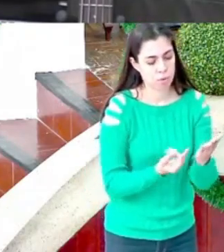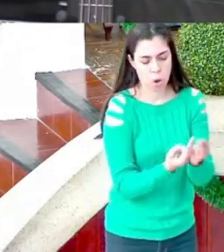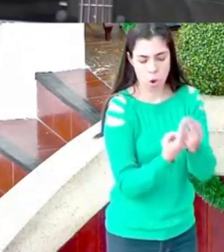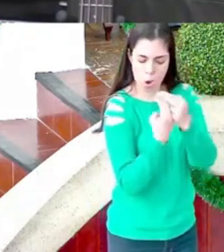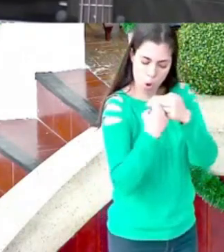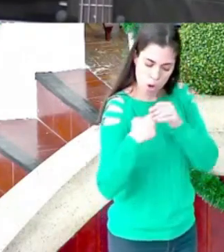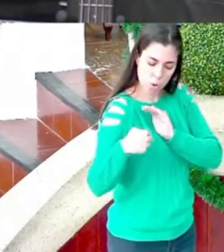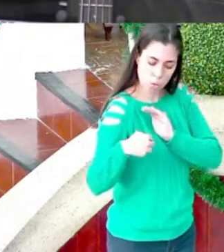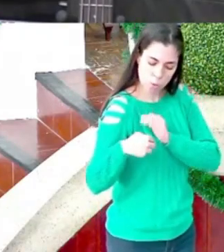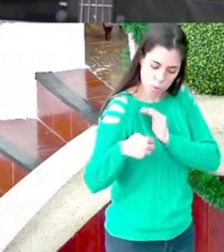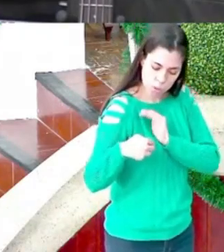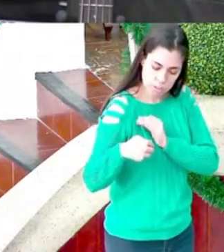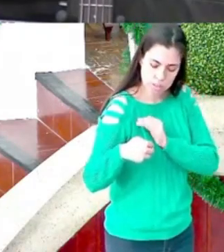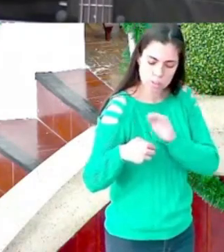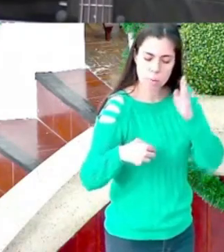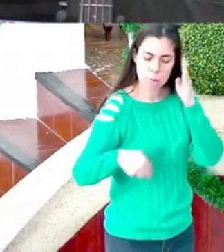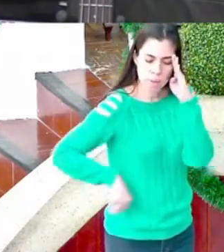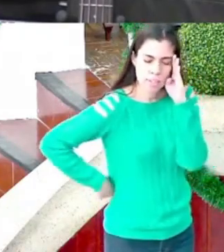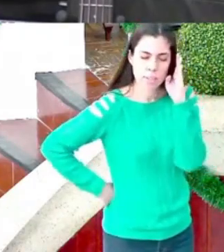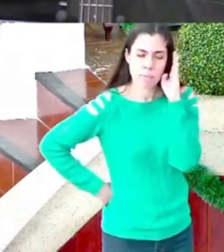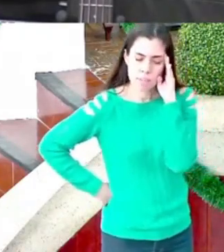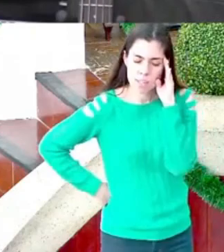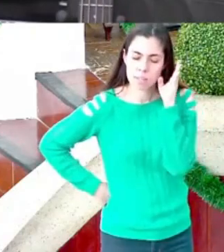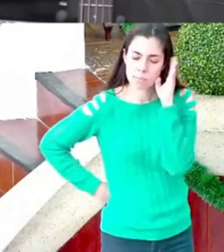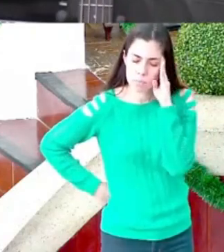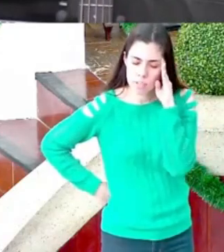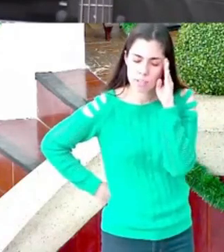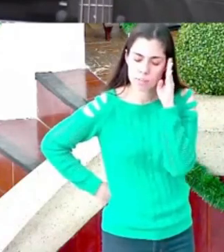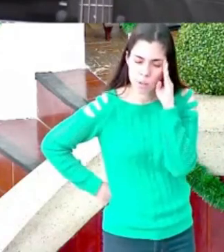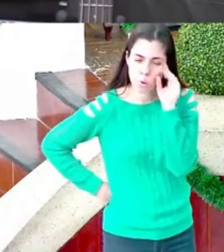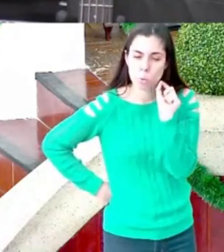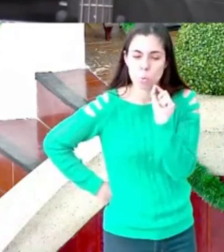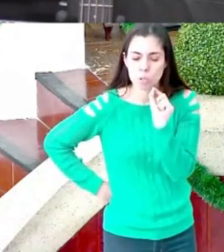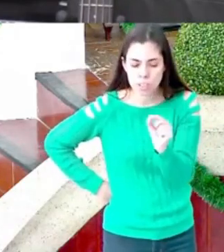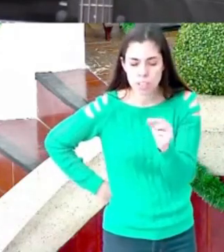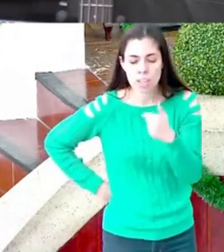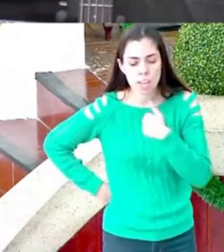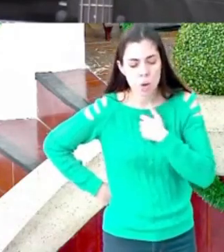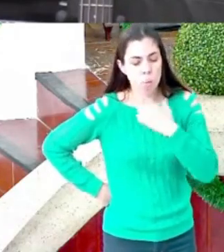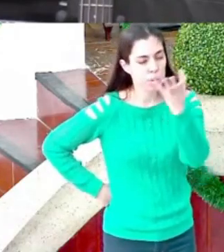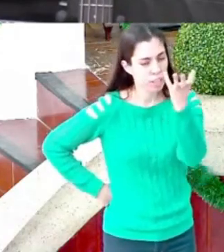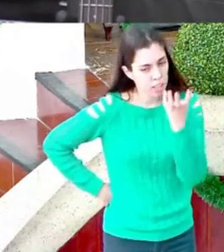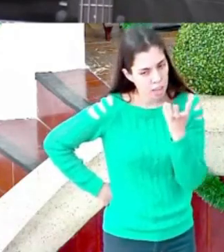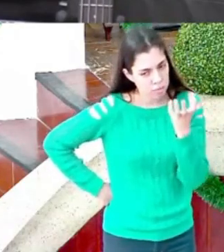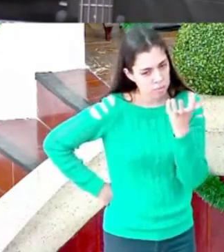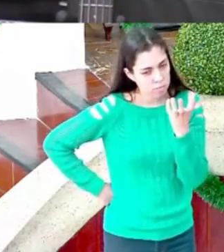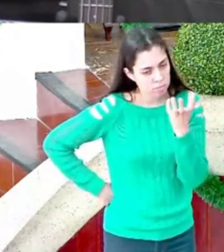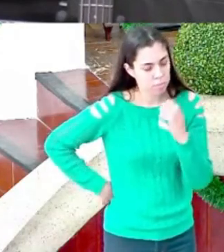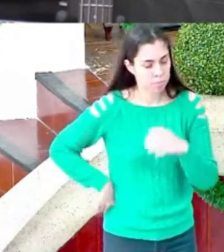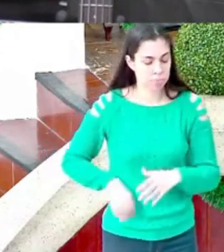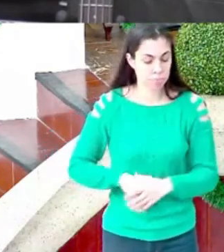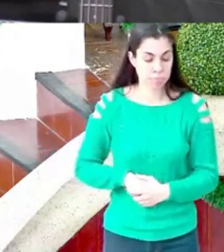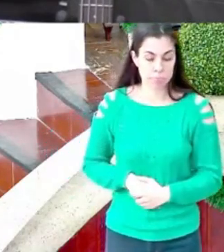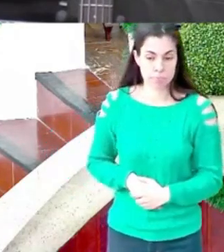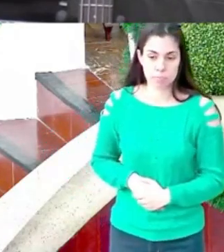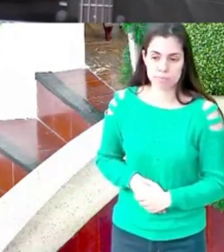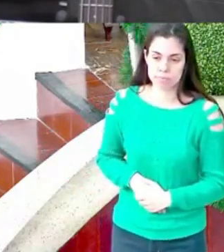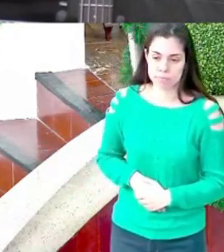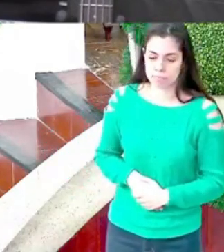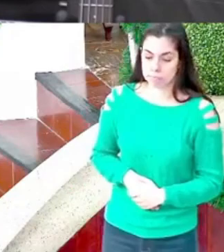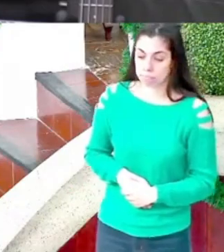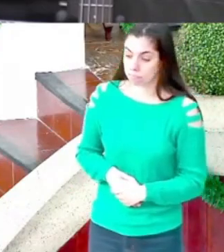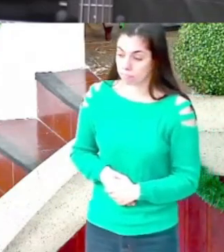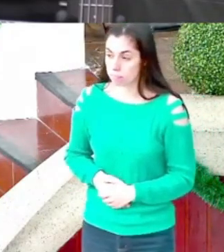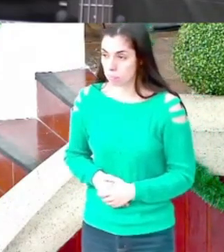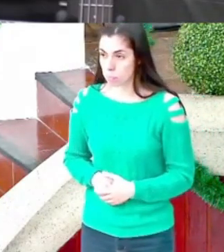e o trabalho de muitos homens e mulheres ao longo de quase 100 anos. Pessoas que talvez nunca foram